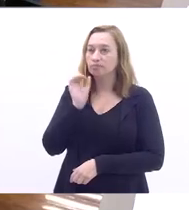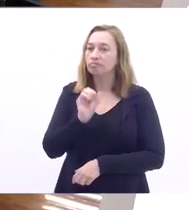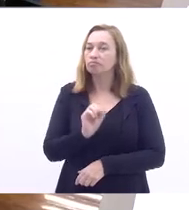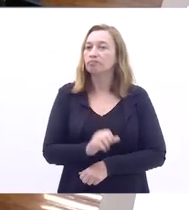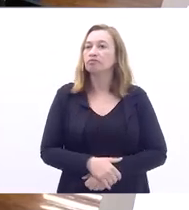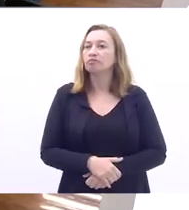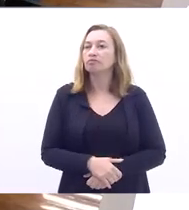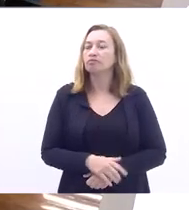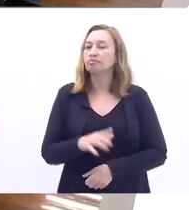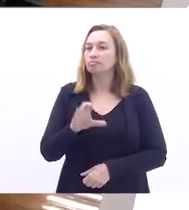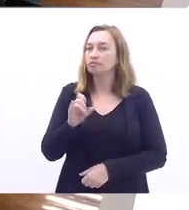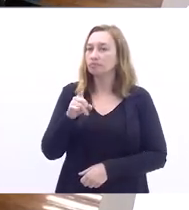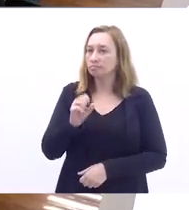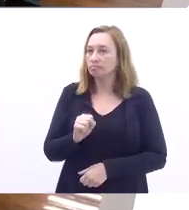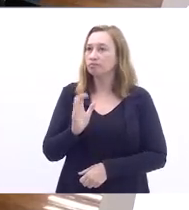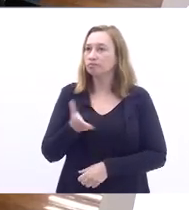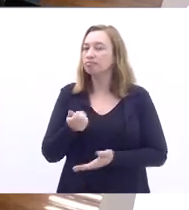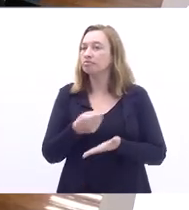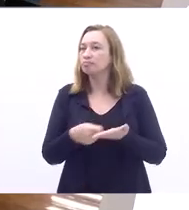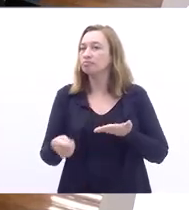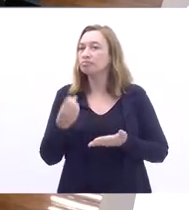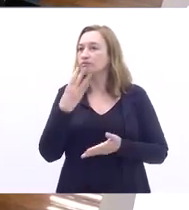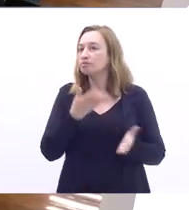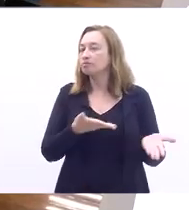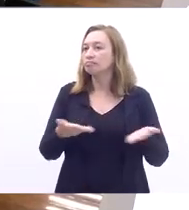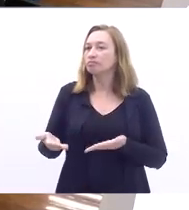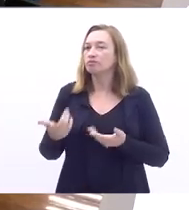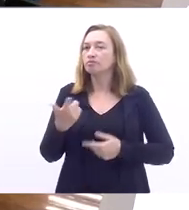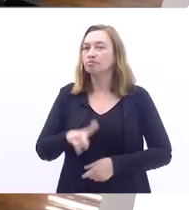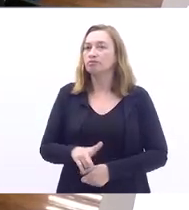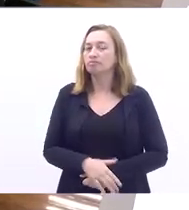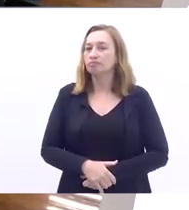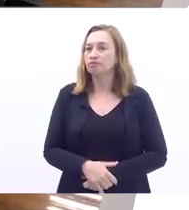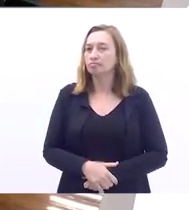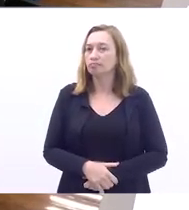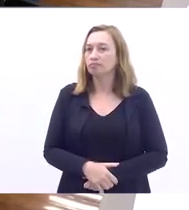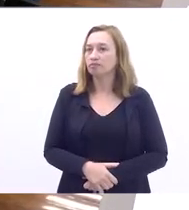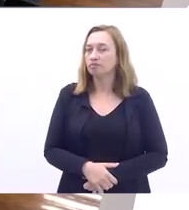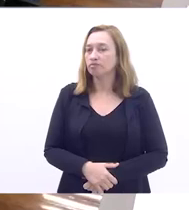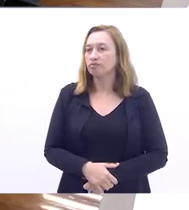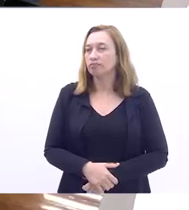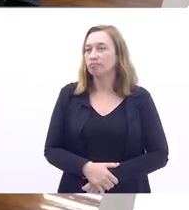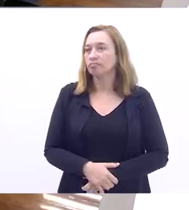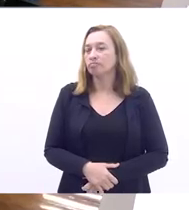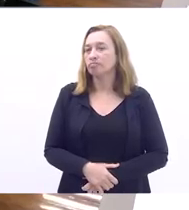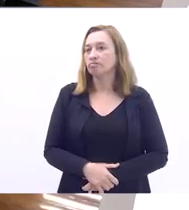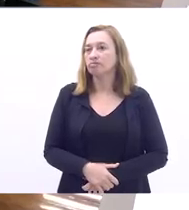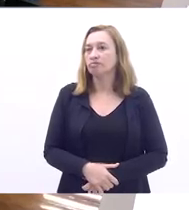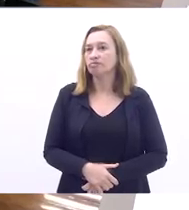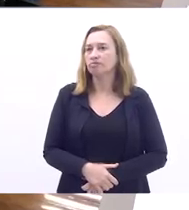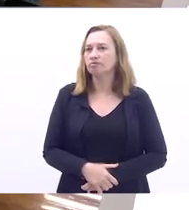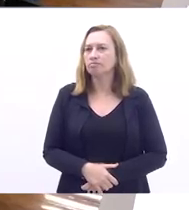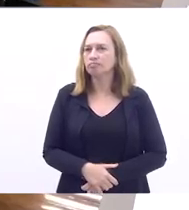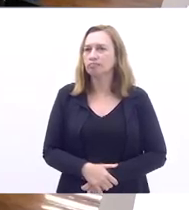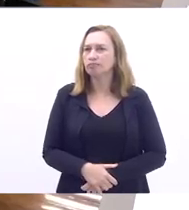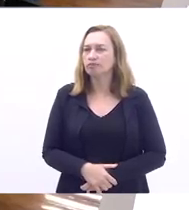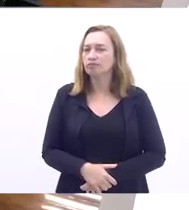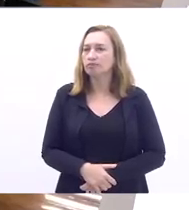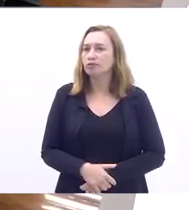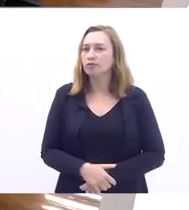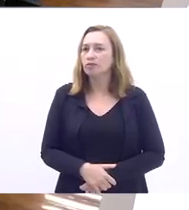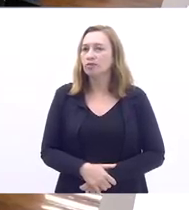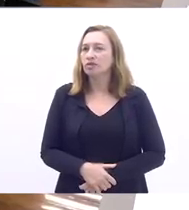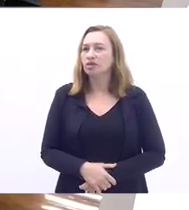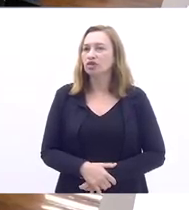o Carlos também já está inscrito seja muito bem vindo mais uma vez só roupa Sônia Luís eu explico a senhora